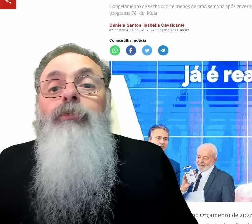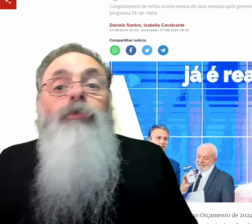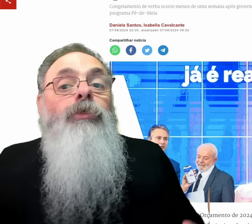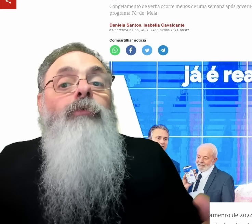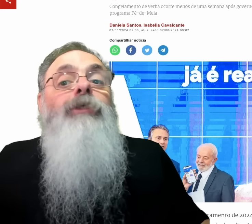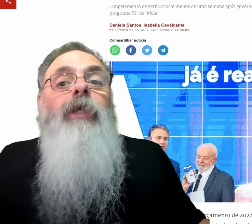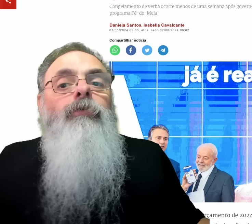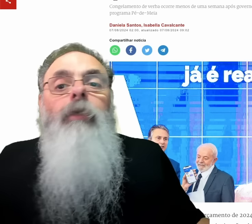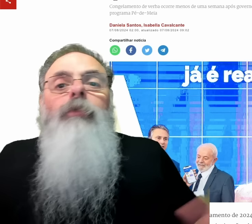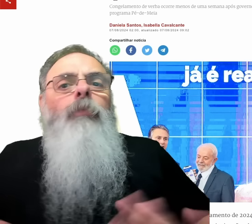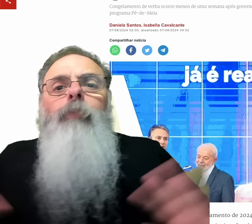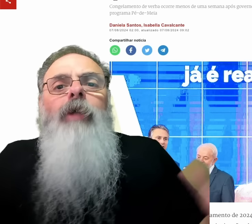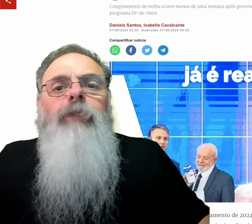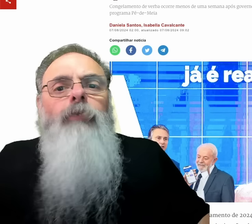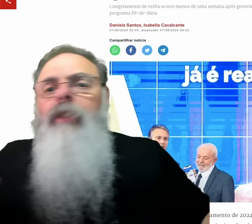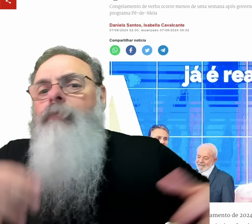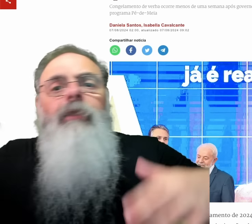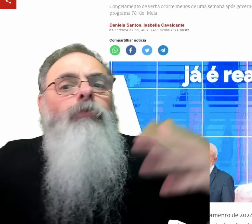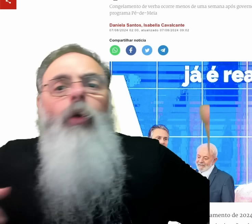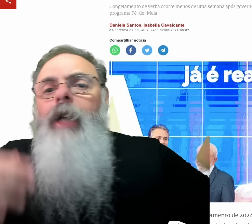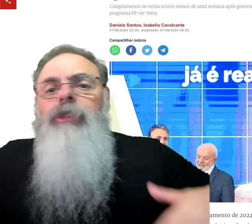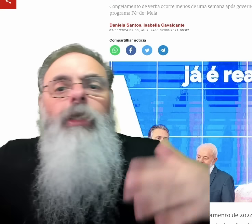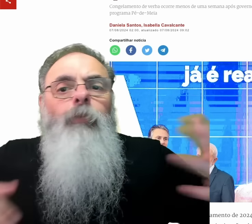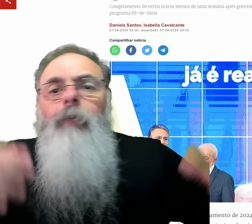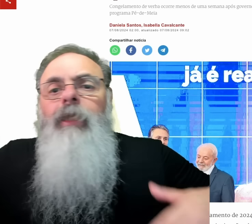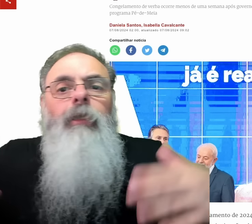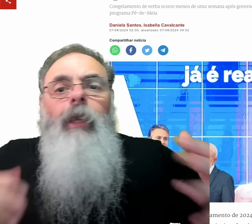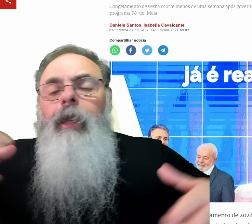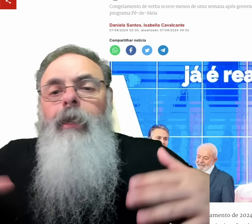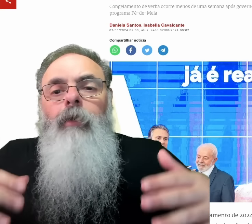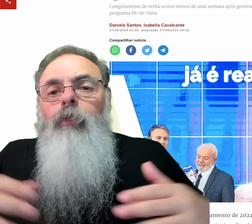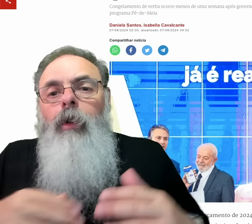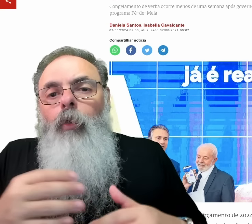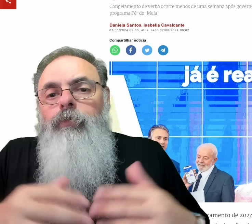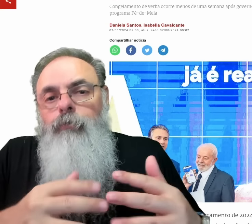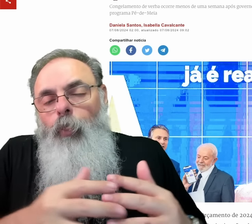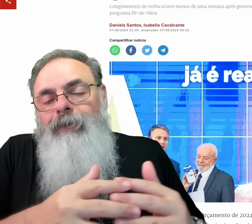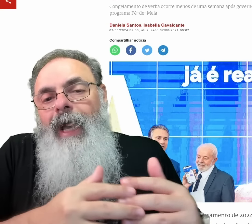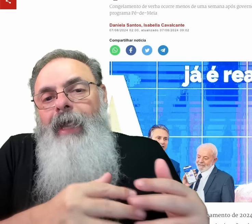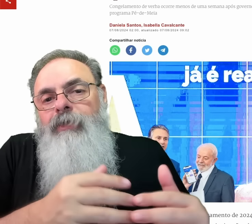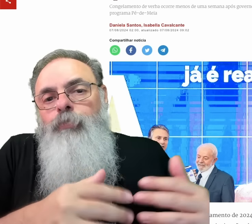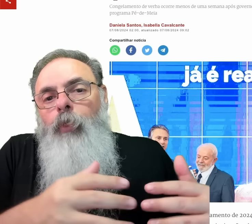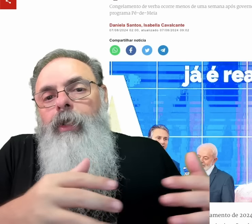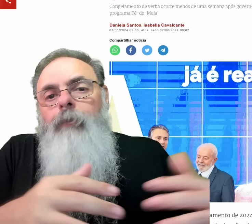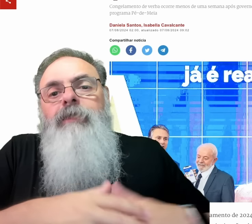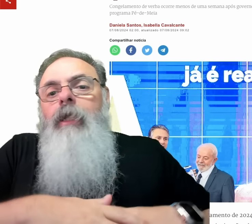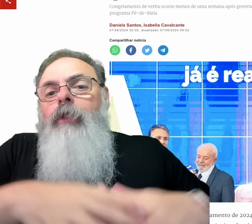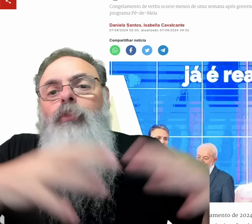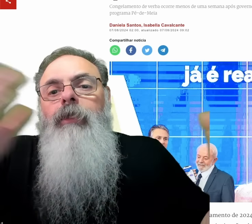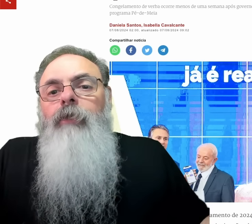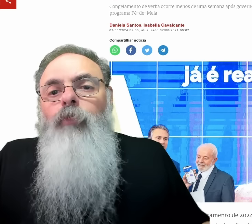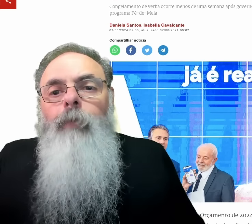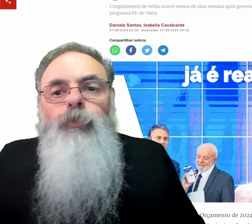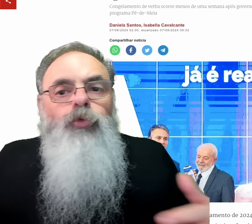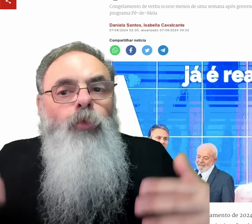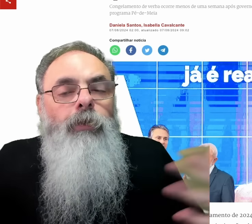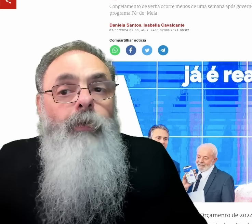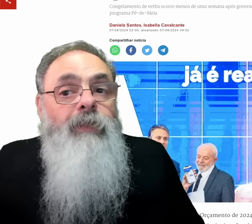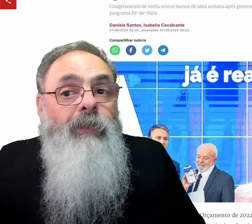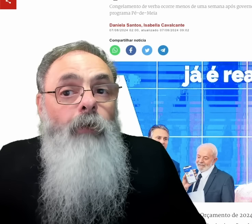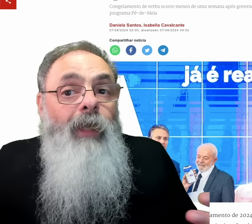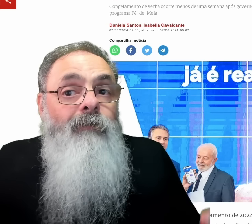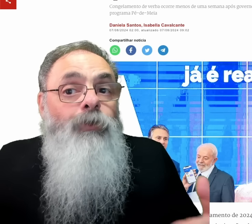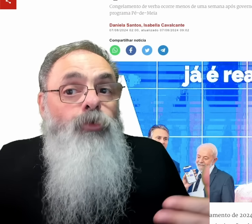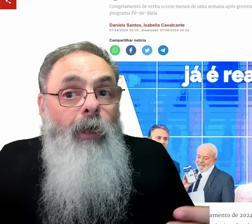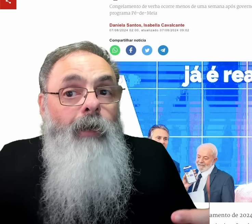chegar à conclusão de que não tem jeito não pode não tem tem que torrar dinheiro mesmo tem que e eh rodar esses programas num nível absurdo e